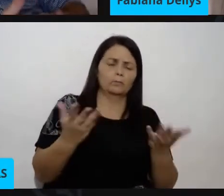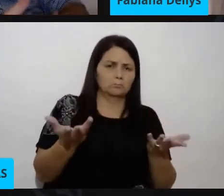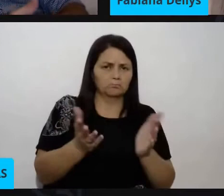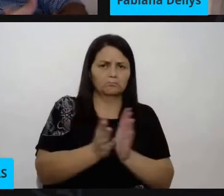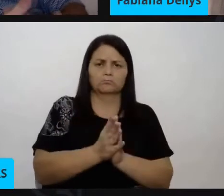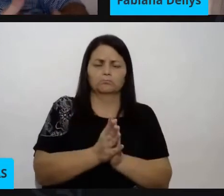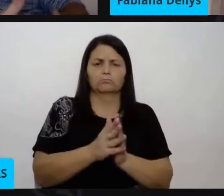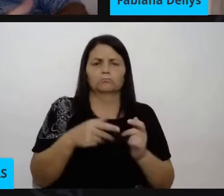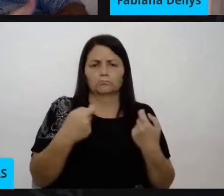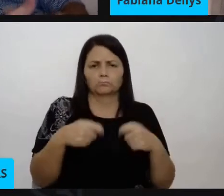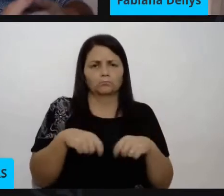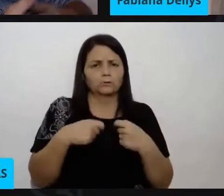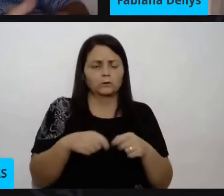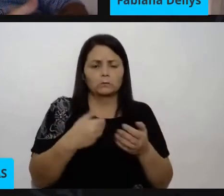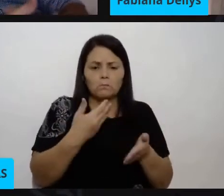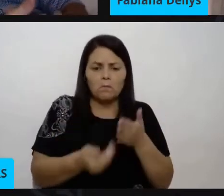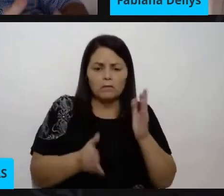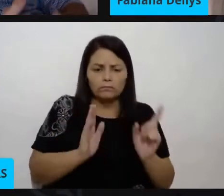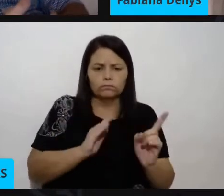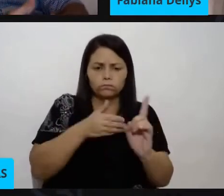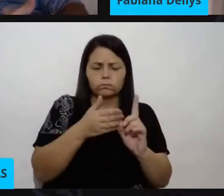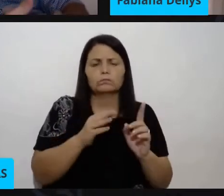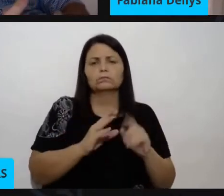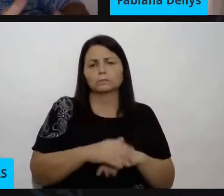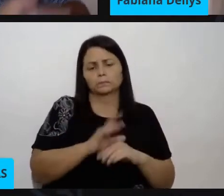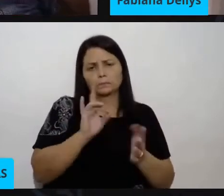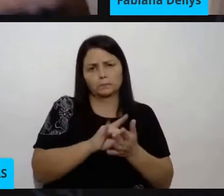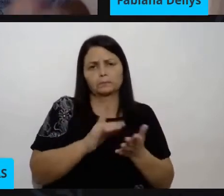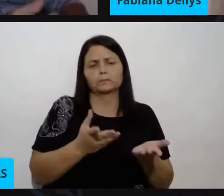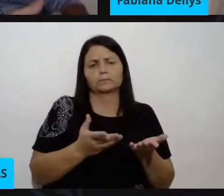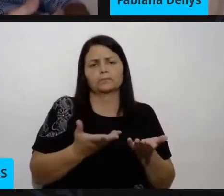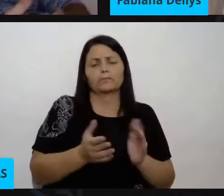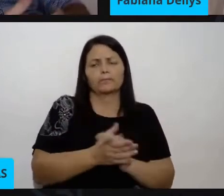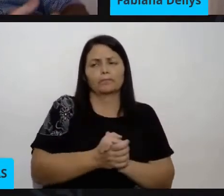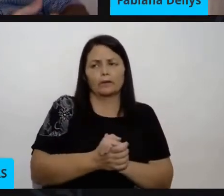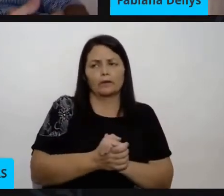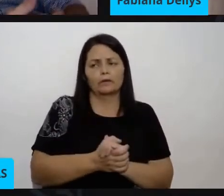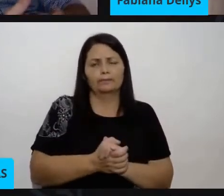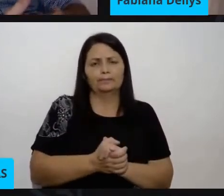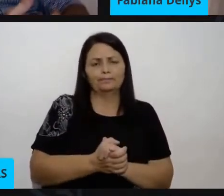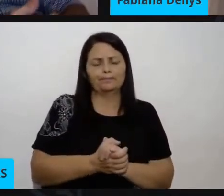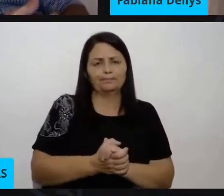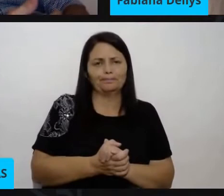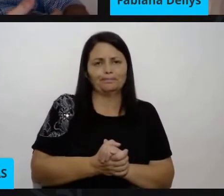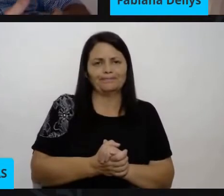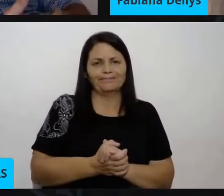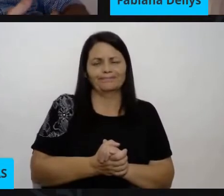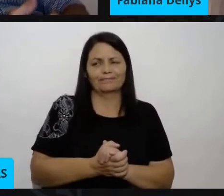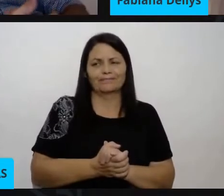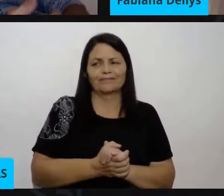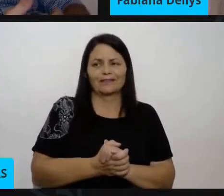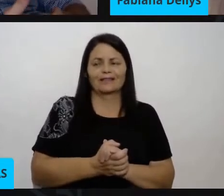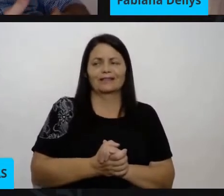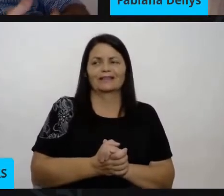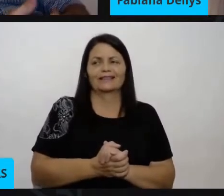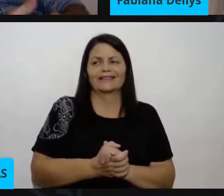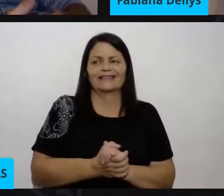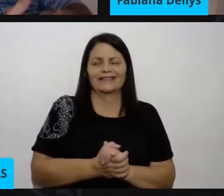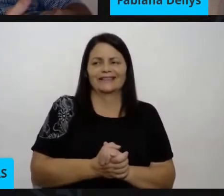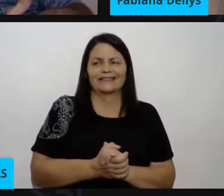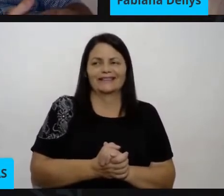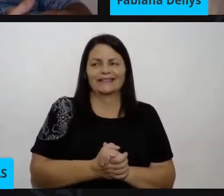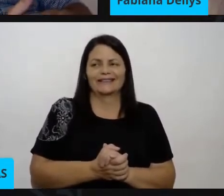a gente perde totalmente a referência, certamente o filho também. Então, é isso, espero ter respondido. Olha, aqui